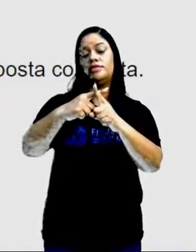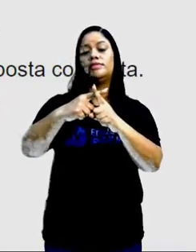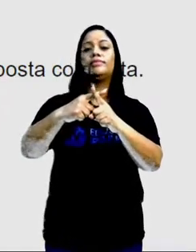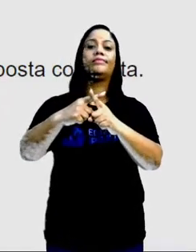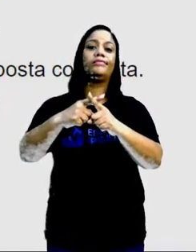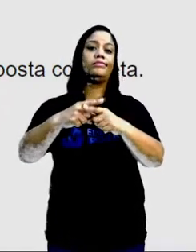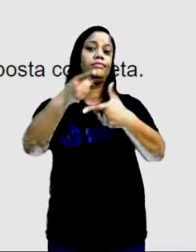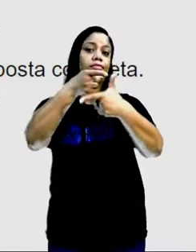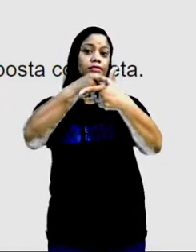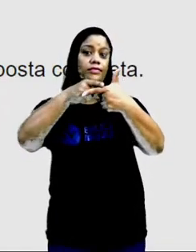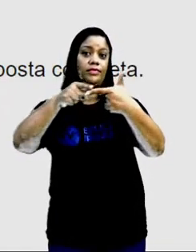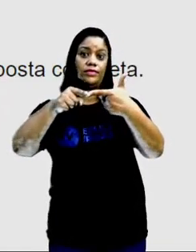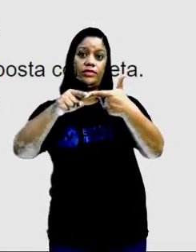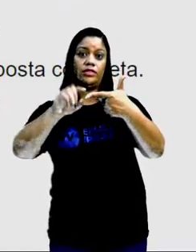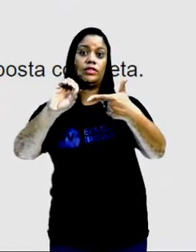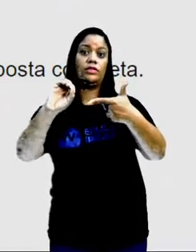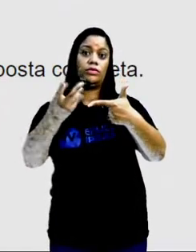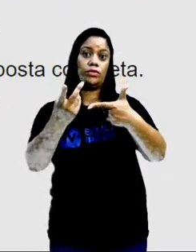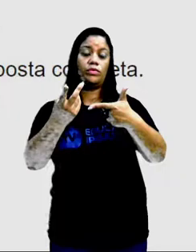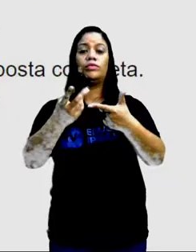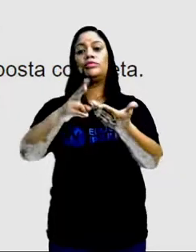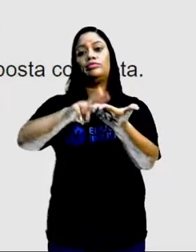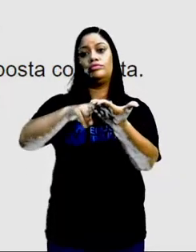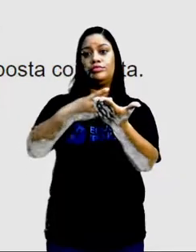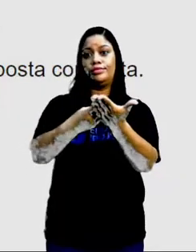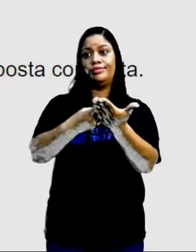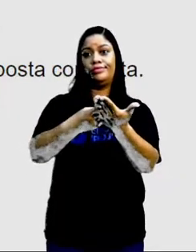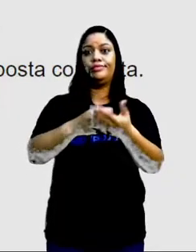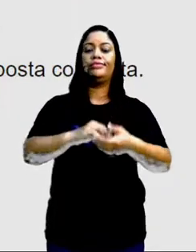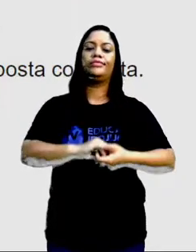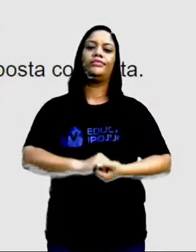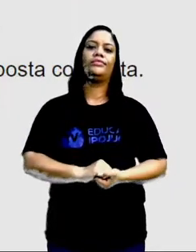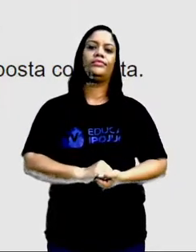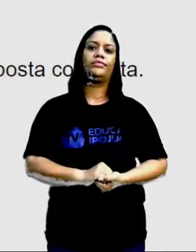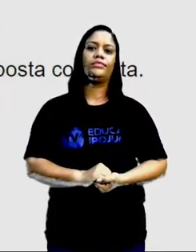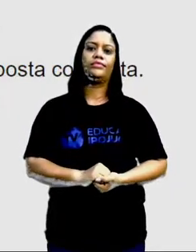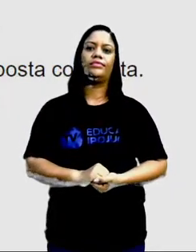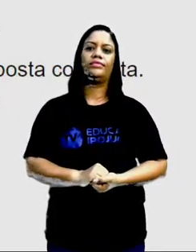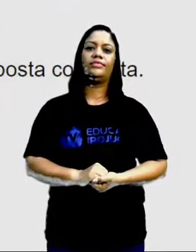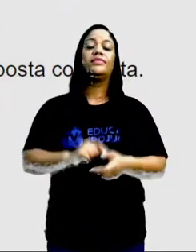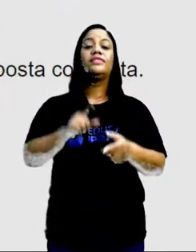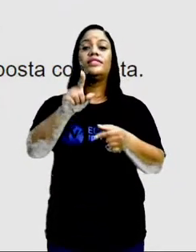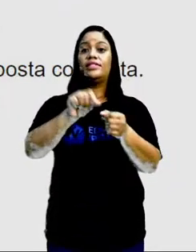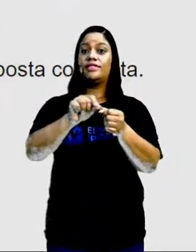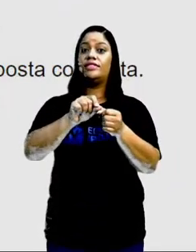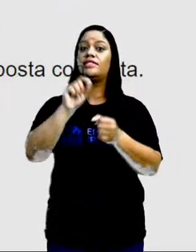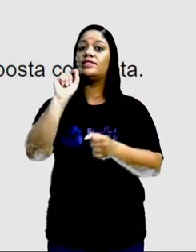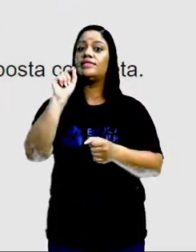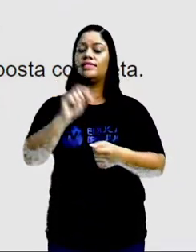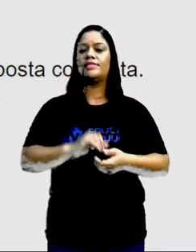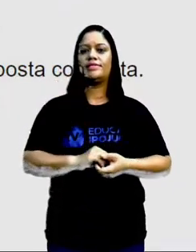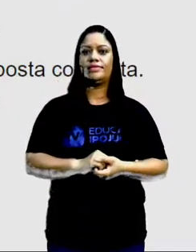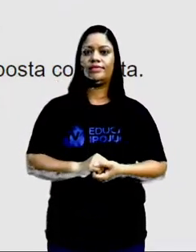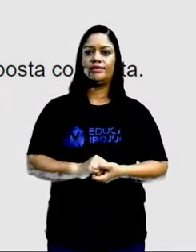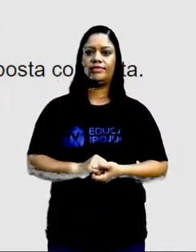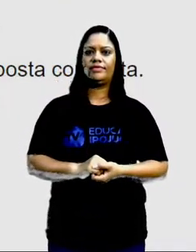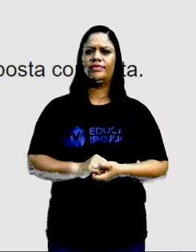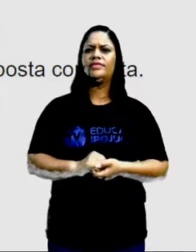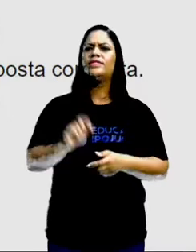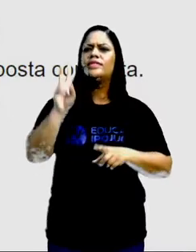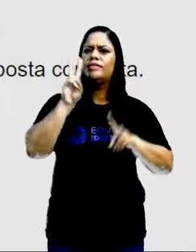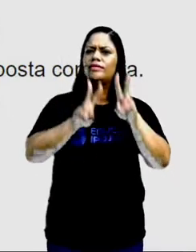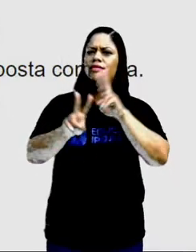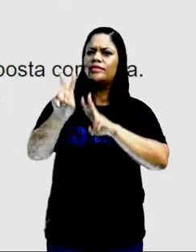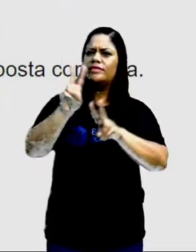de divisão ou de multiplicação. Você vai fazer o quê? Ter que observar essa